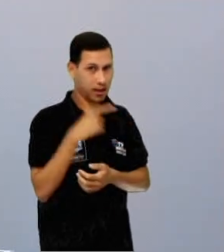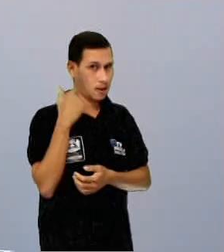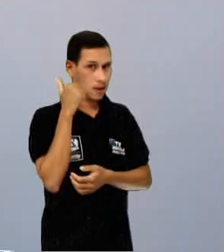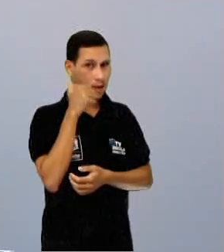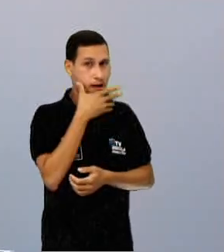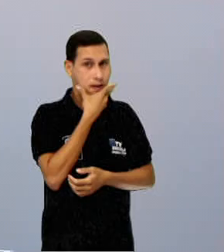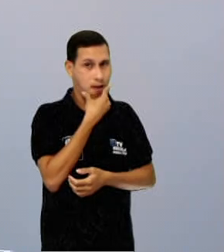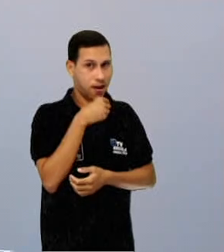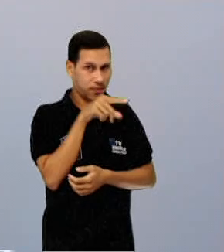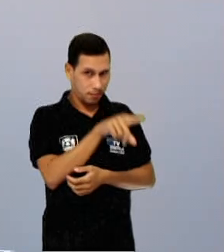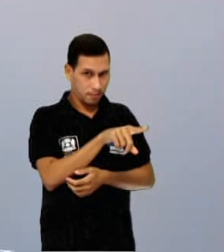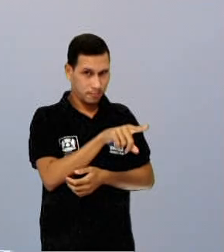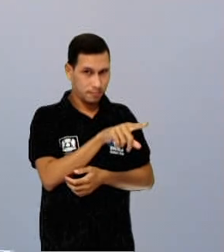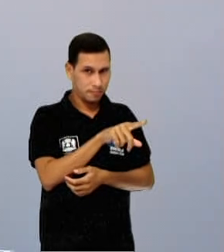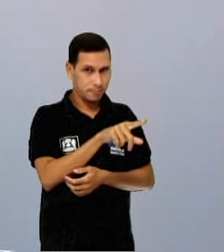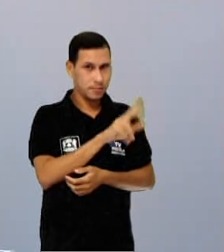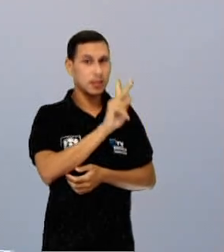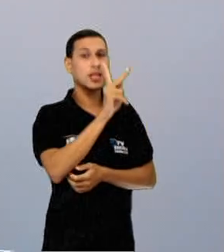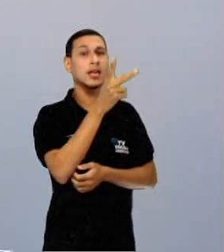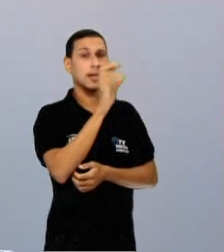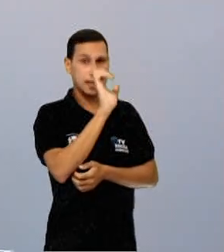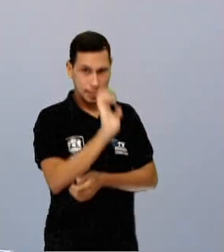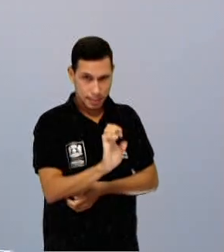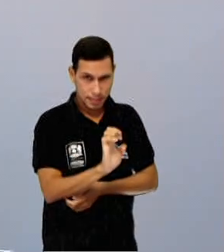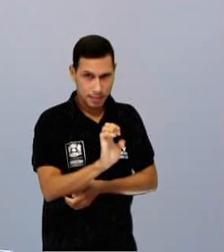rir novamente Rio